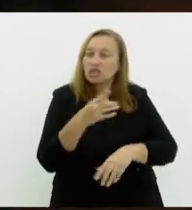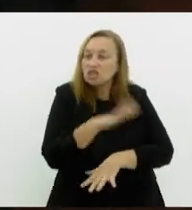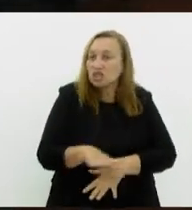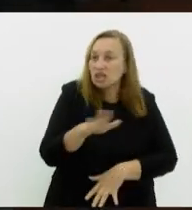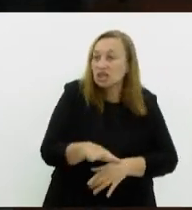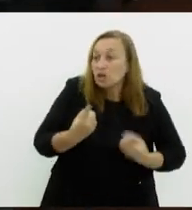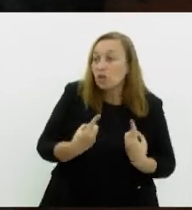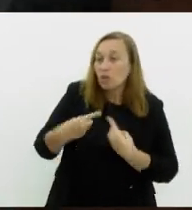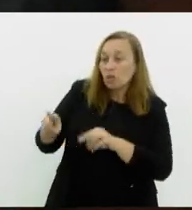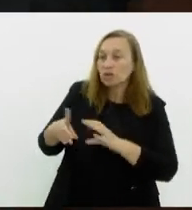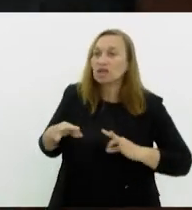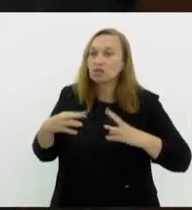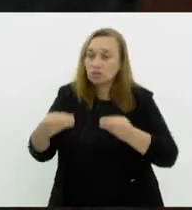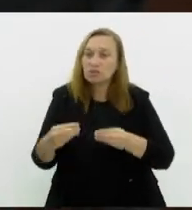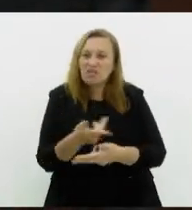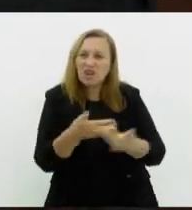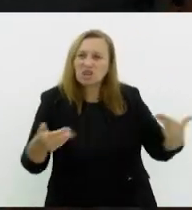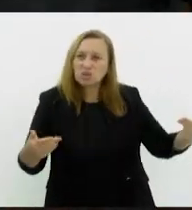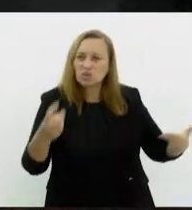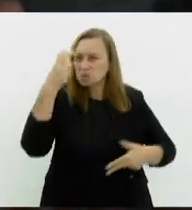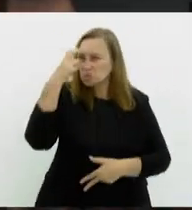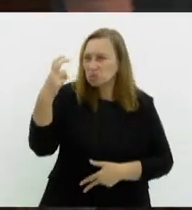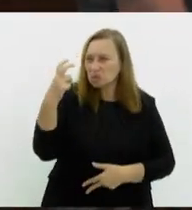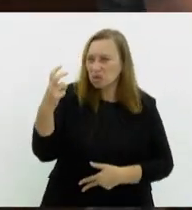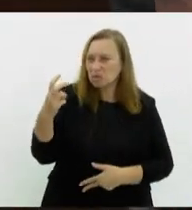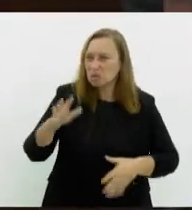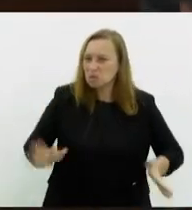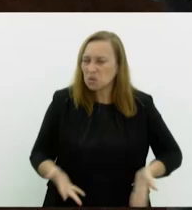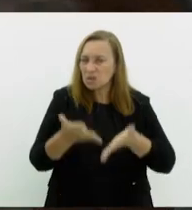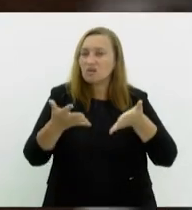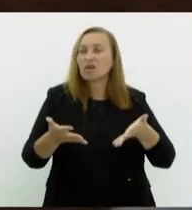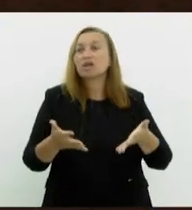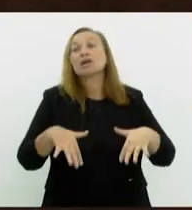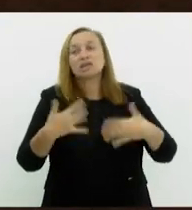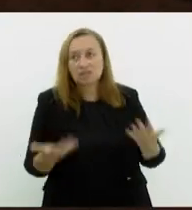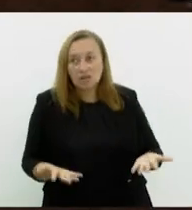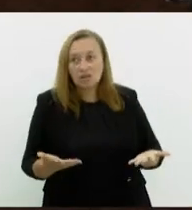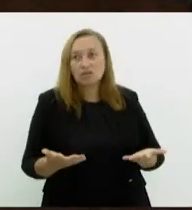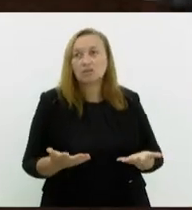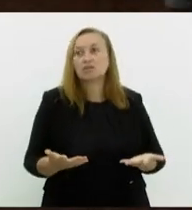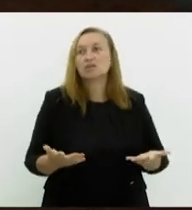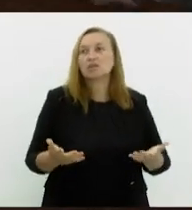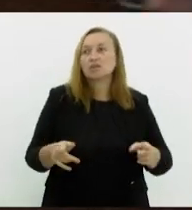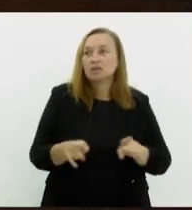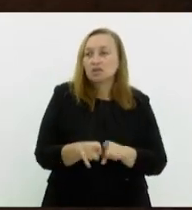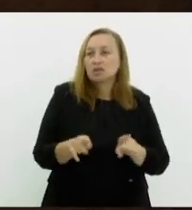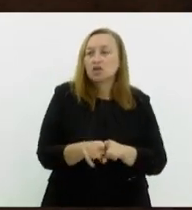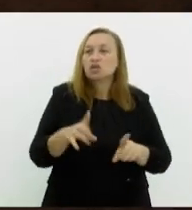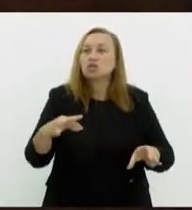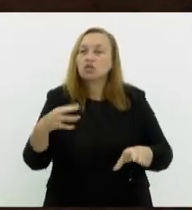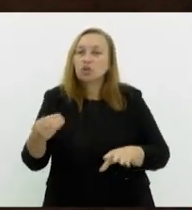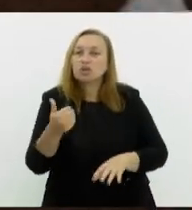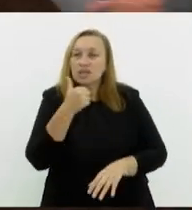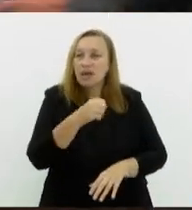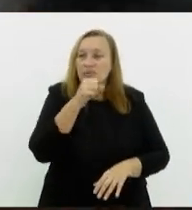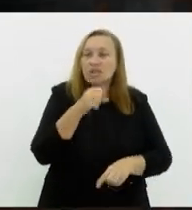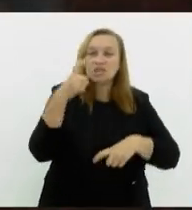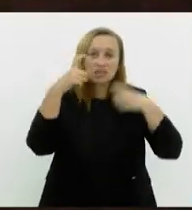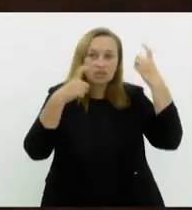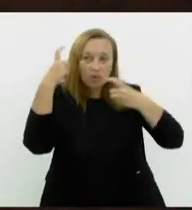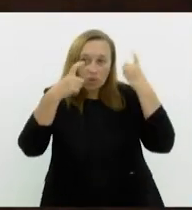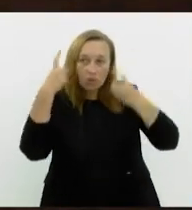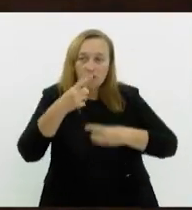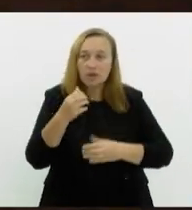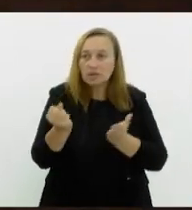isso e vê tantas coisas culturalmente incentivando. Então, fica aqui também para todas as mães que se preocupam,